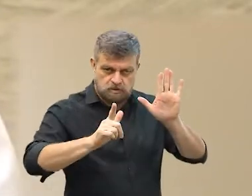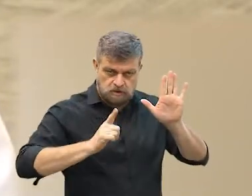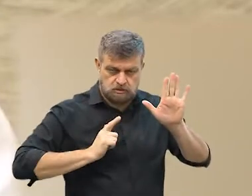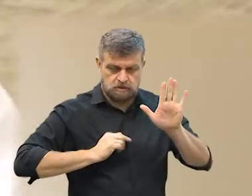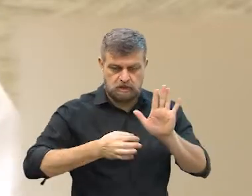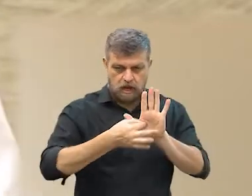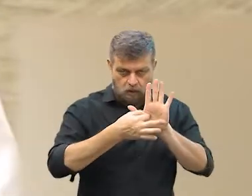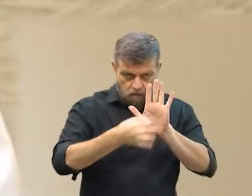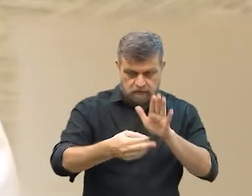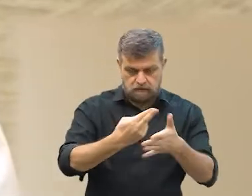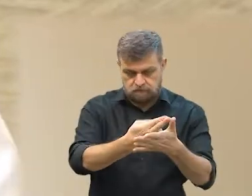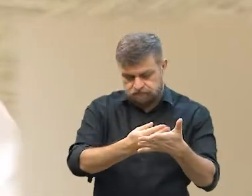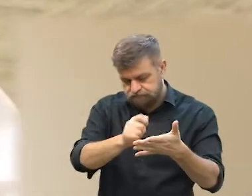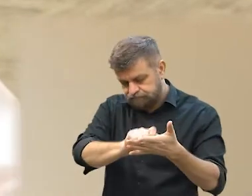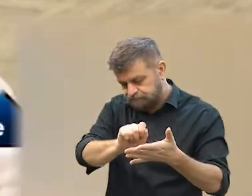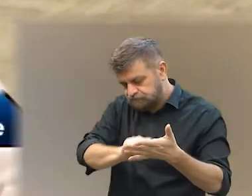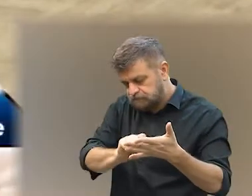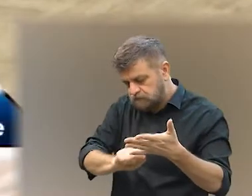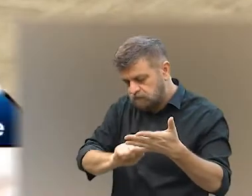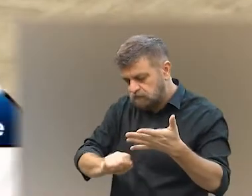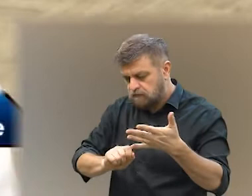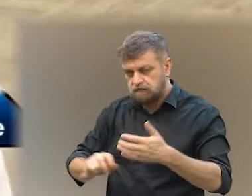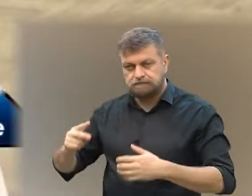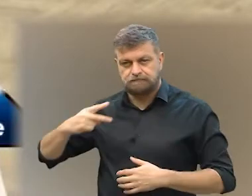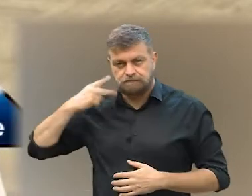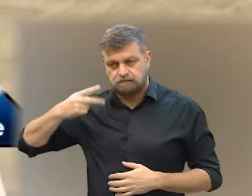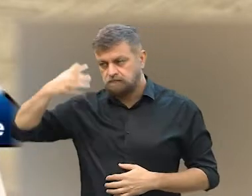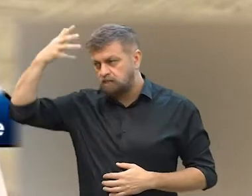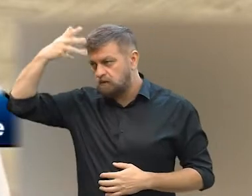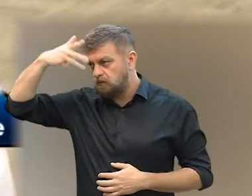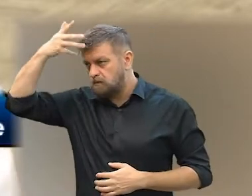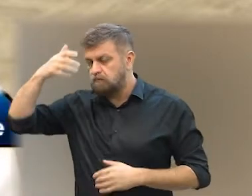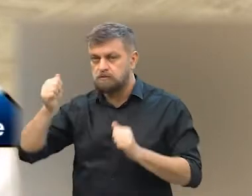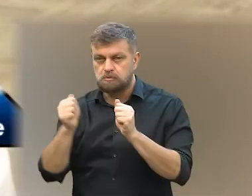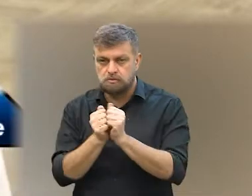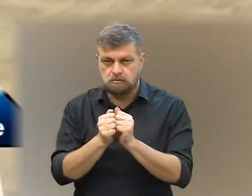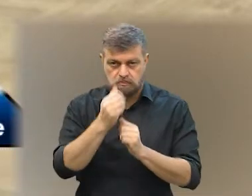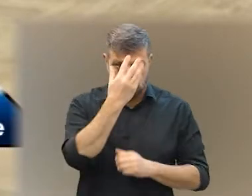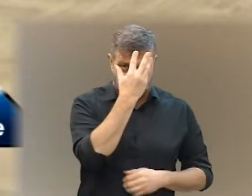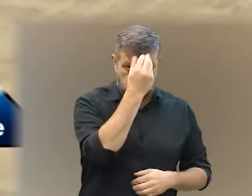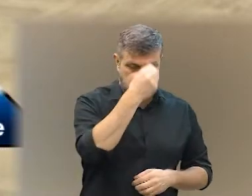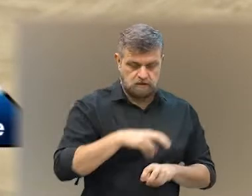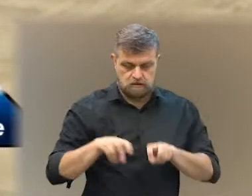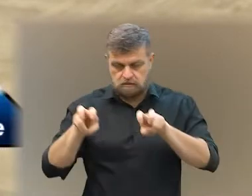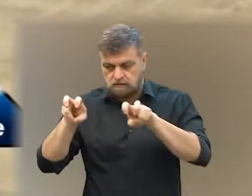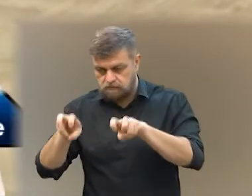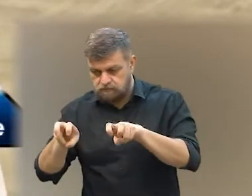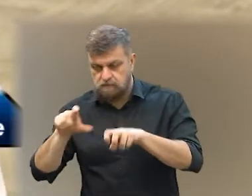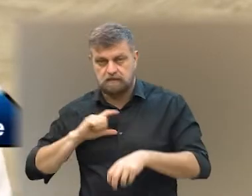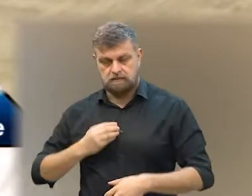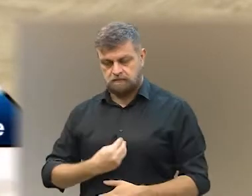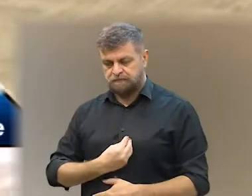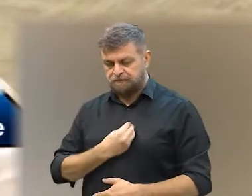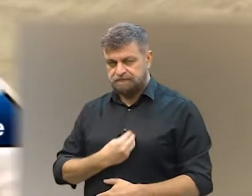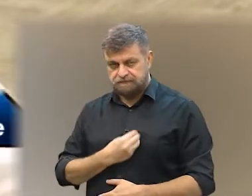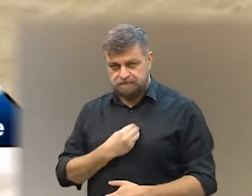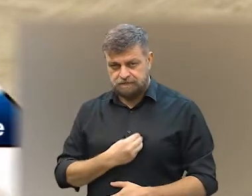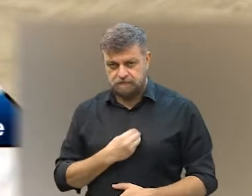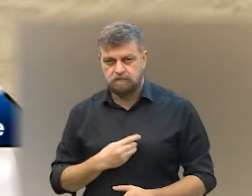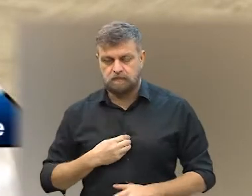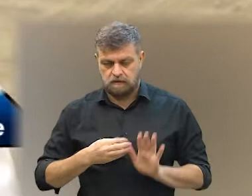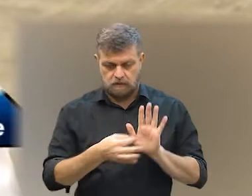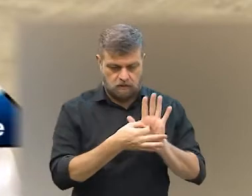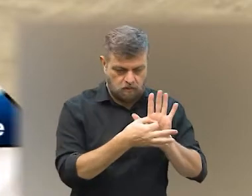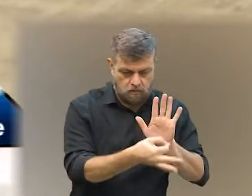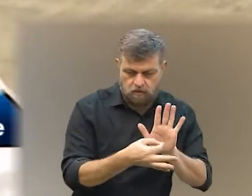dos relatores, e os nobres vereadores Rodrigo da Farmadic e Jair da Farmácia, que se fizeram presentes, puderam